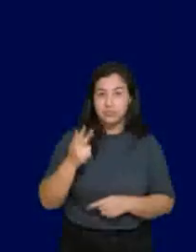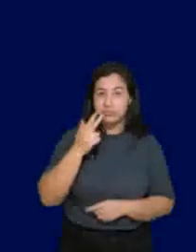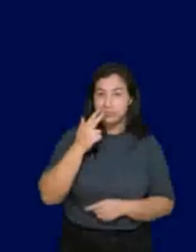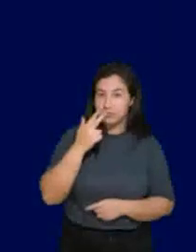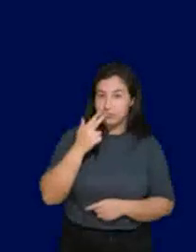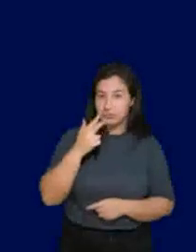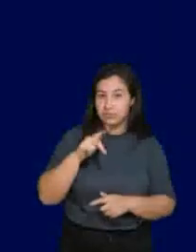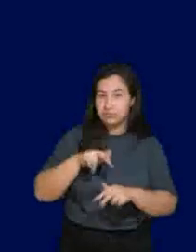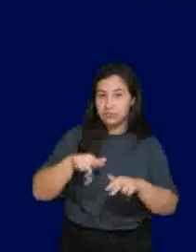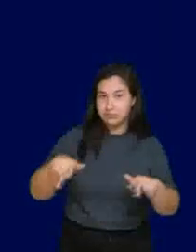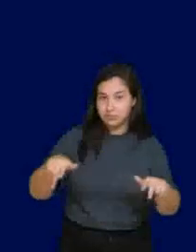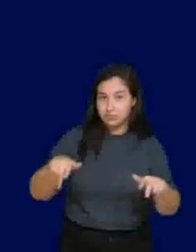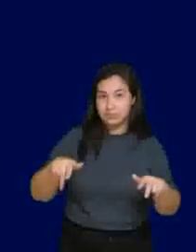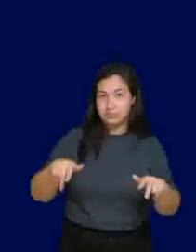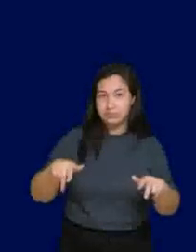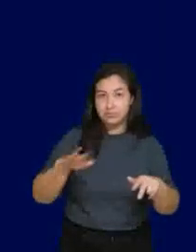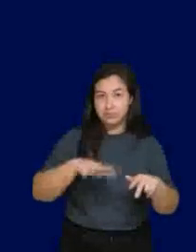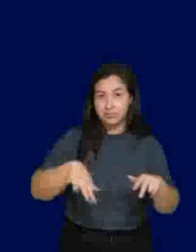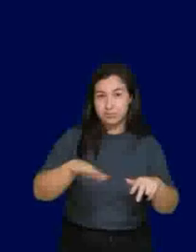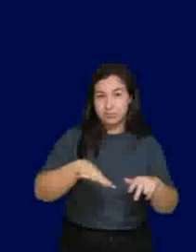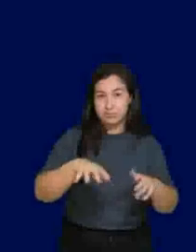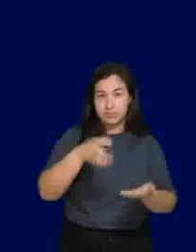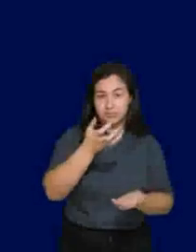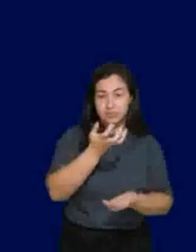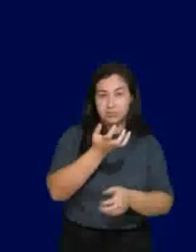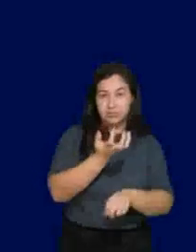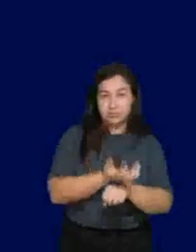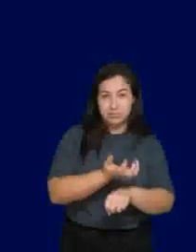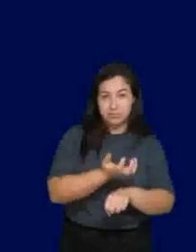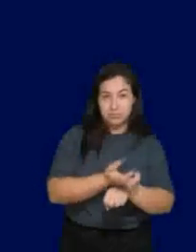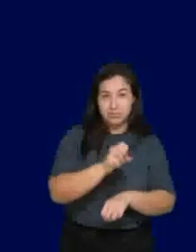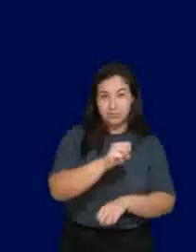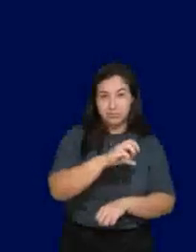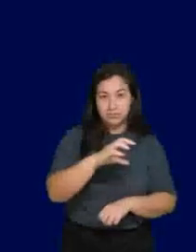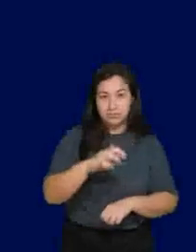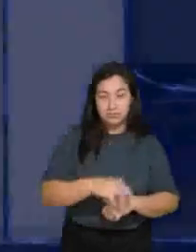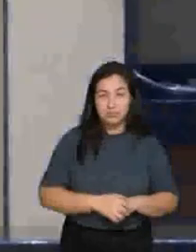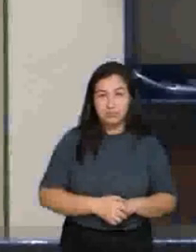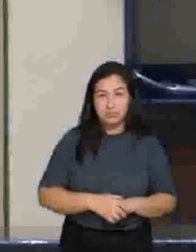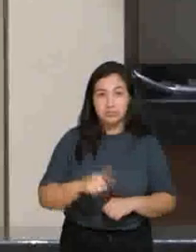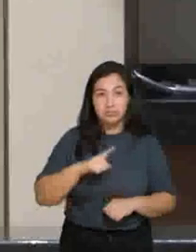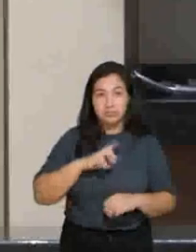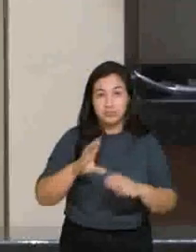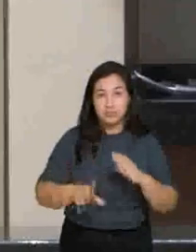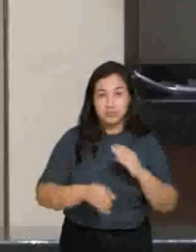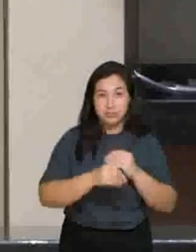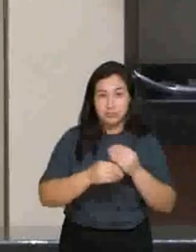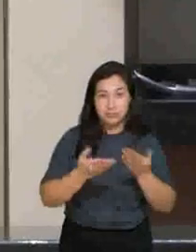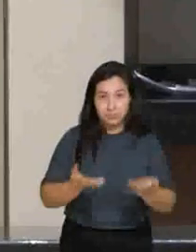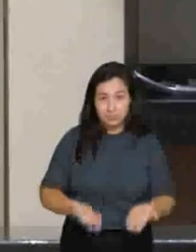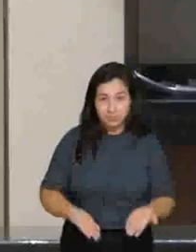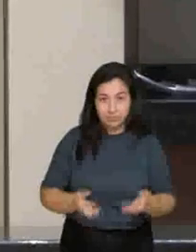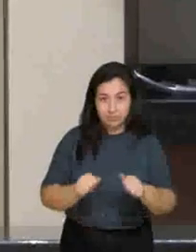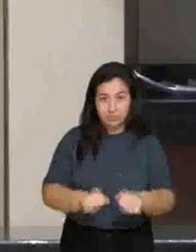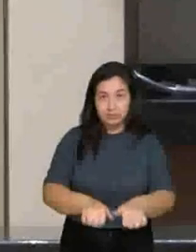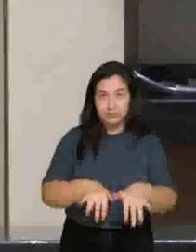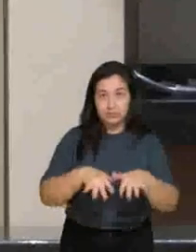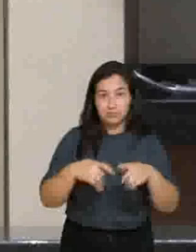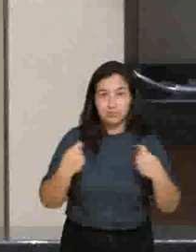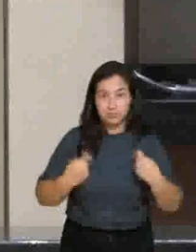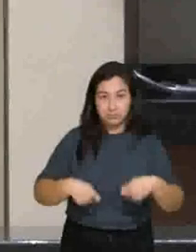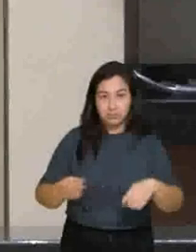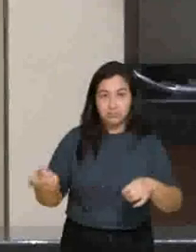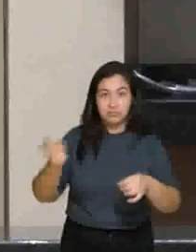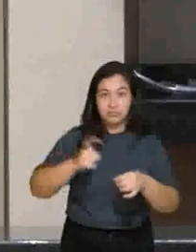tabaco nos parques do Estado de Santa Catarina. Esta matéria está recebendo emenda em plenário, portanto, deve retornar à Comissão